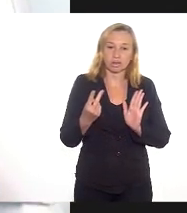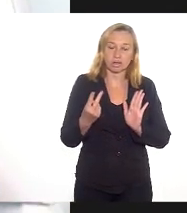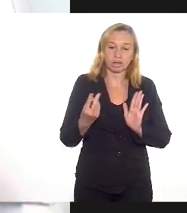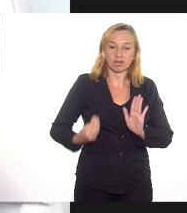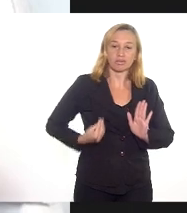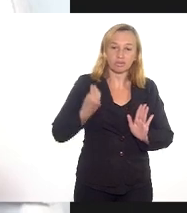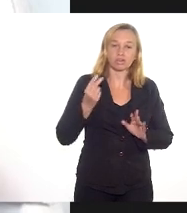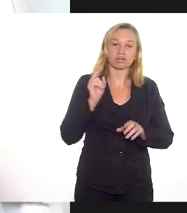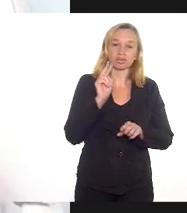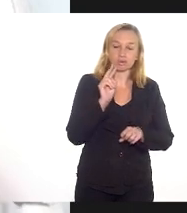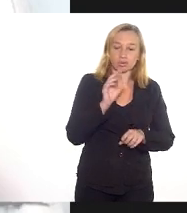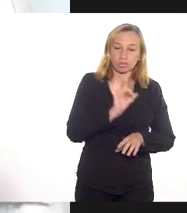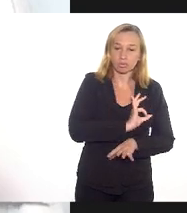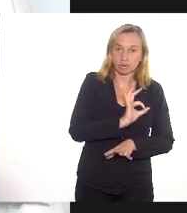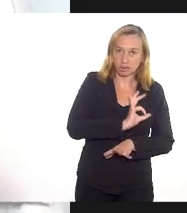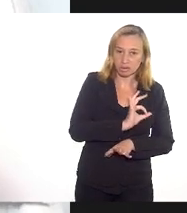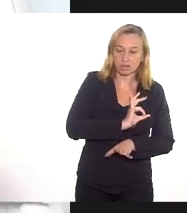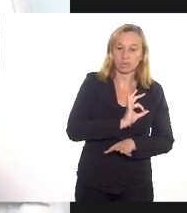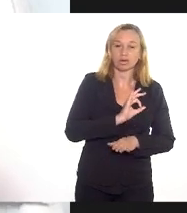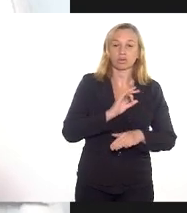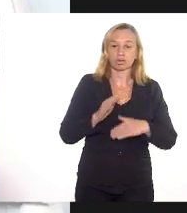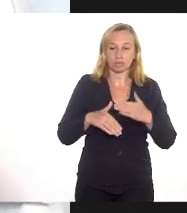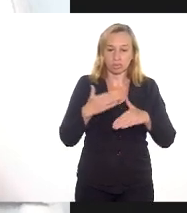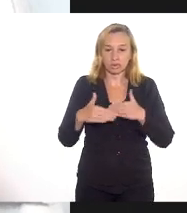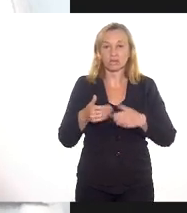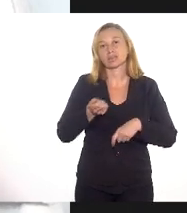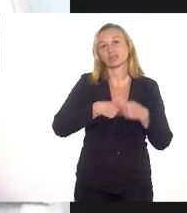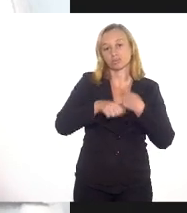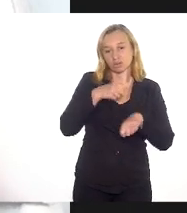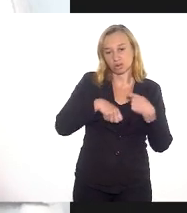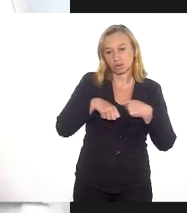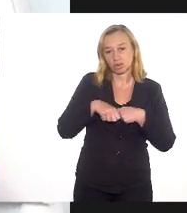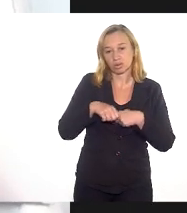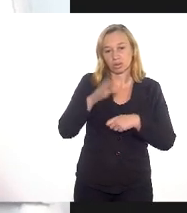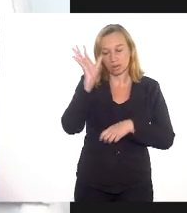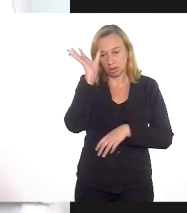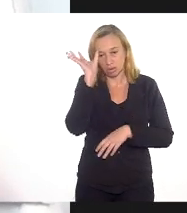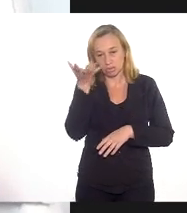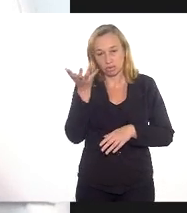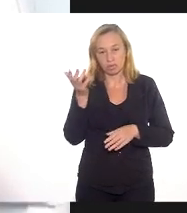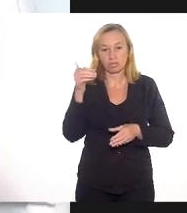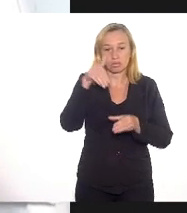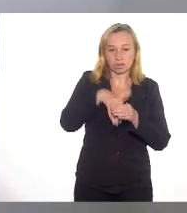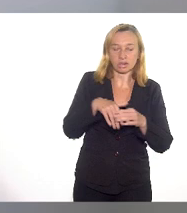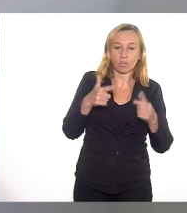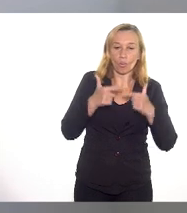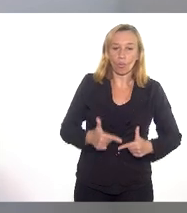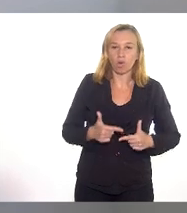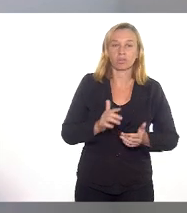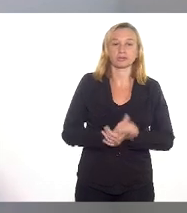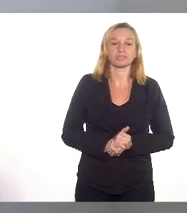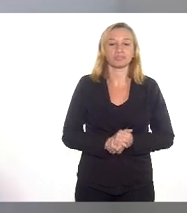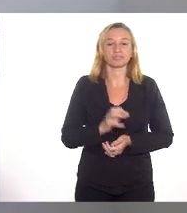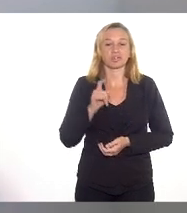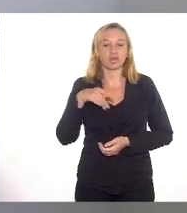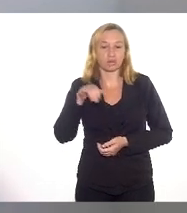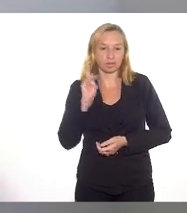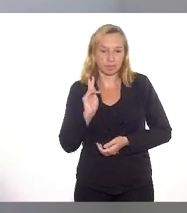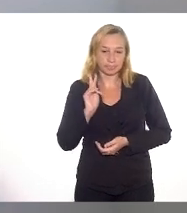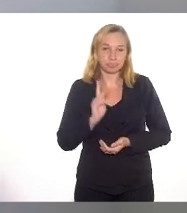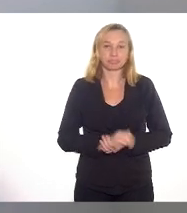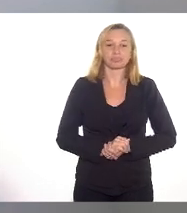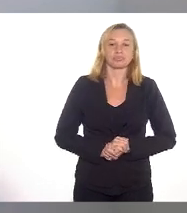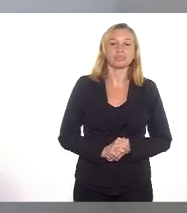que, porventura, esteja passando por um processo administrativo, eu resolvi votar pela abstenção. Ok. Alexandre Knoploch.